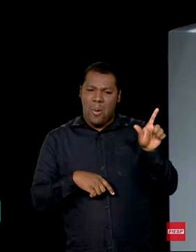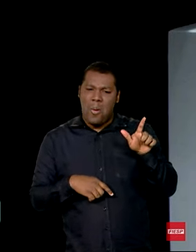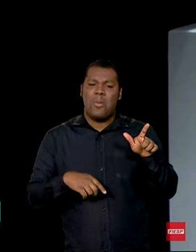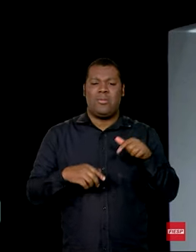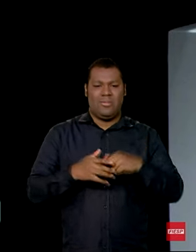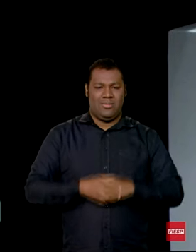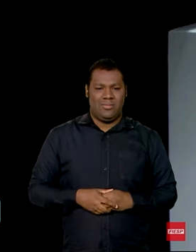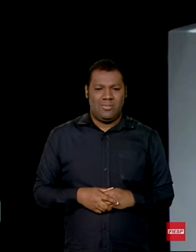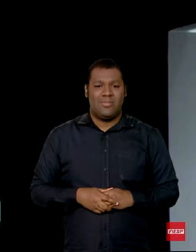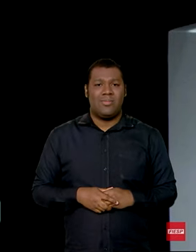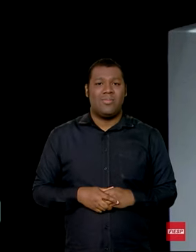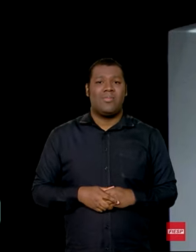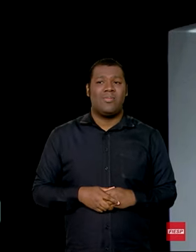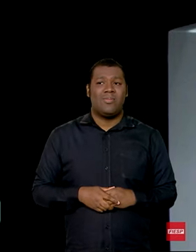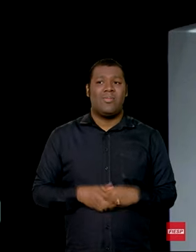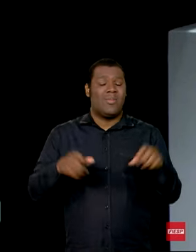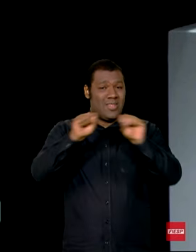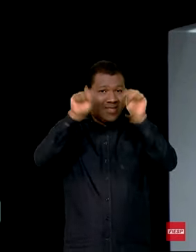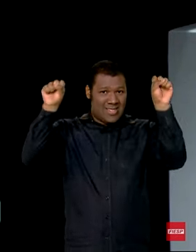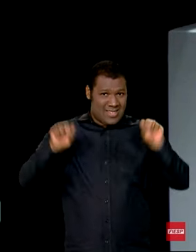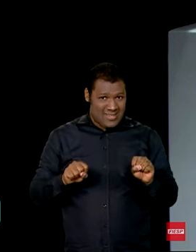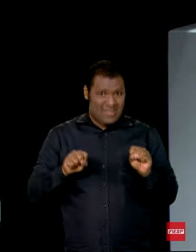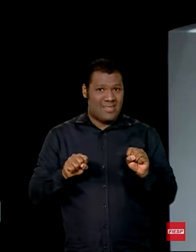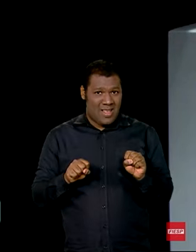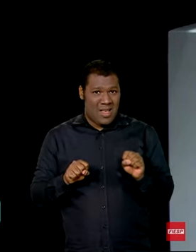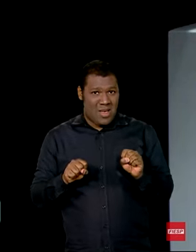a simplificação, ela é